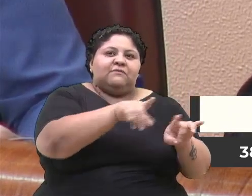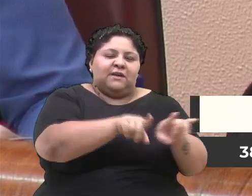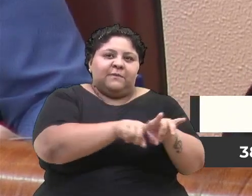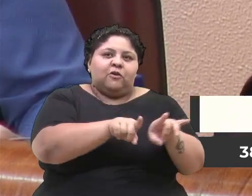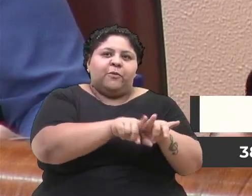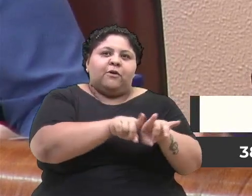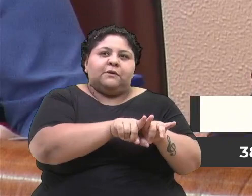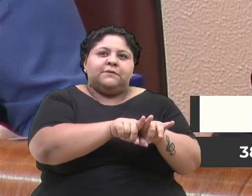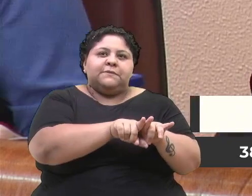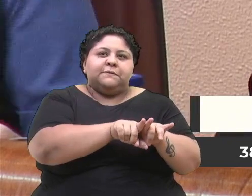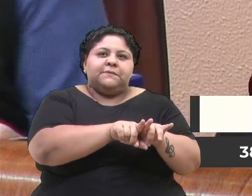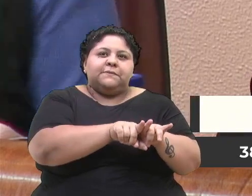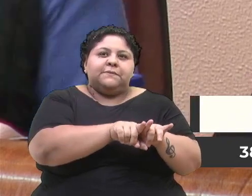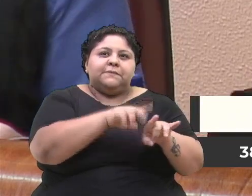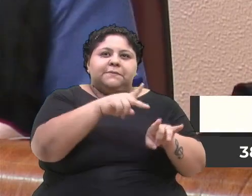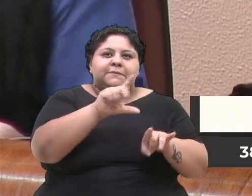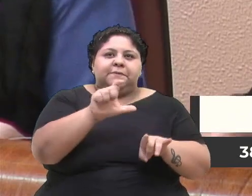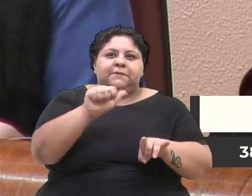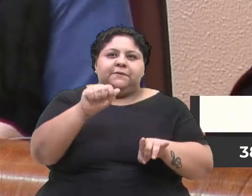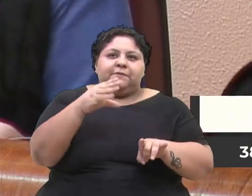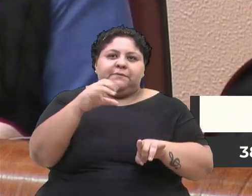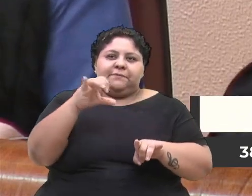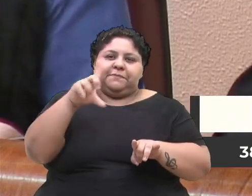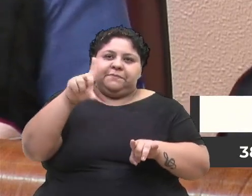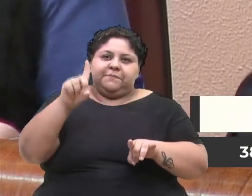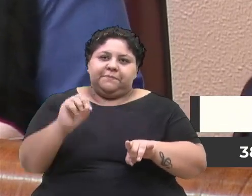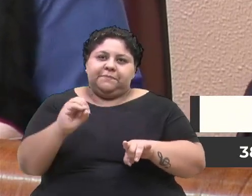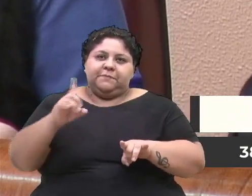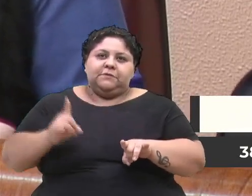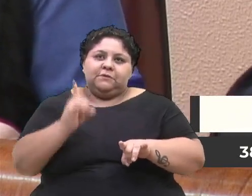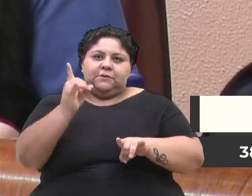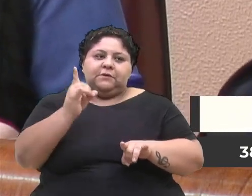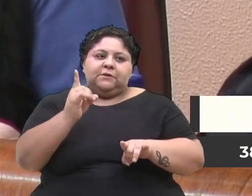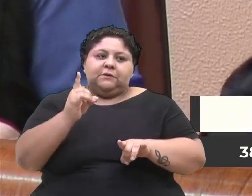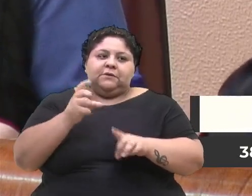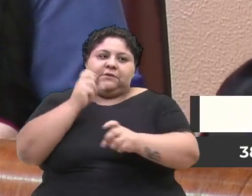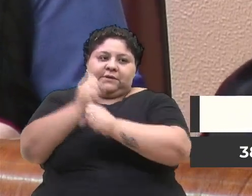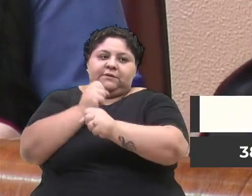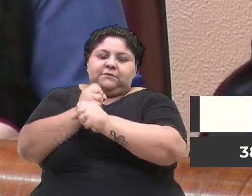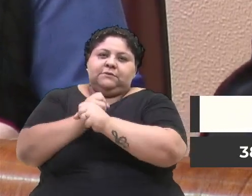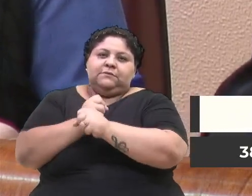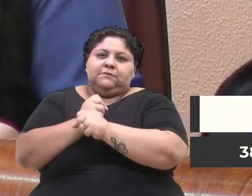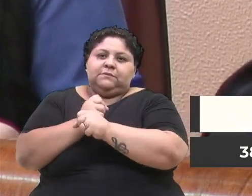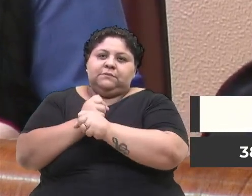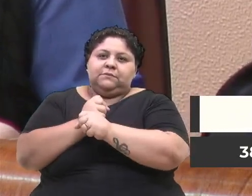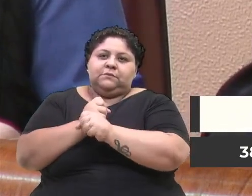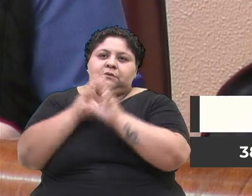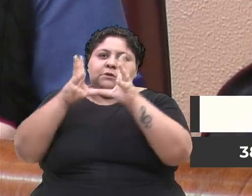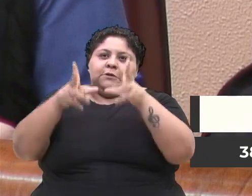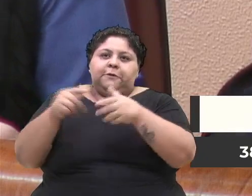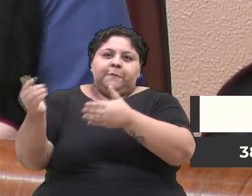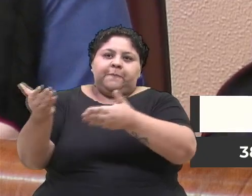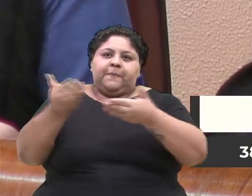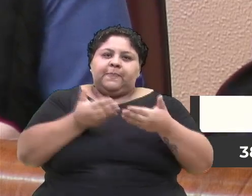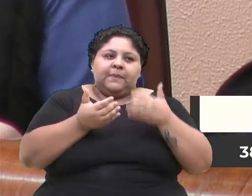Cultural na Praça de Castro é a última do ano, então todos estão convidados.